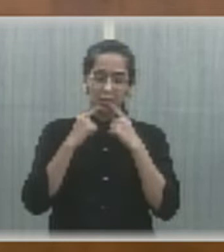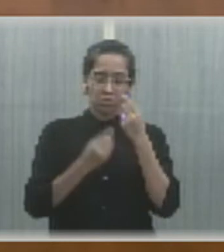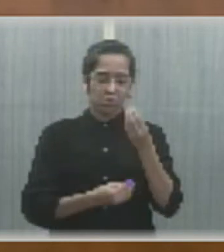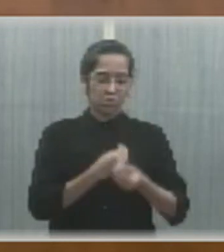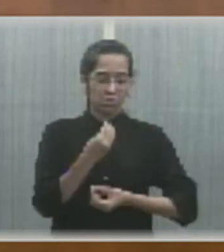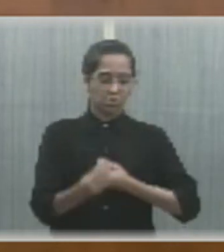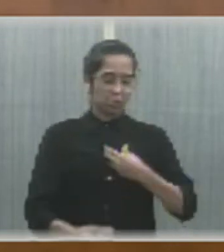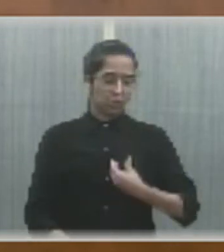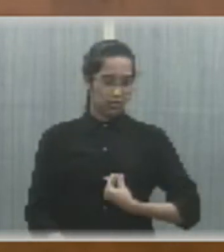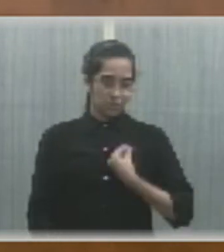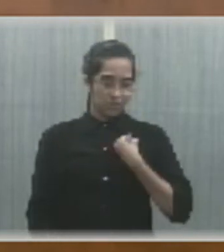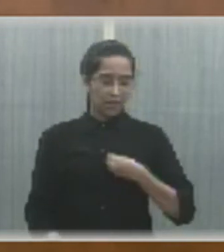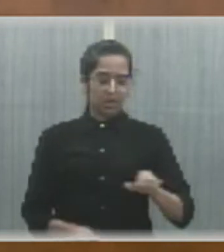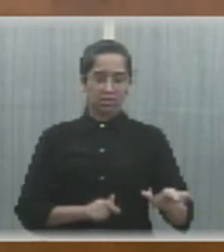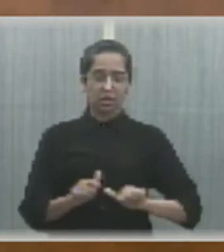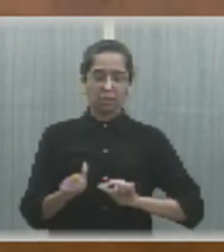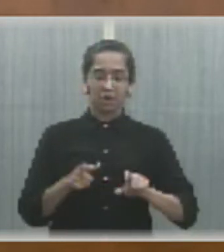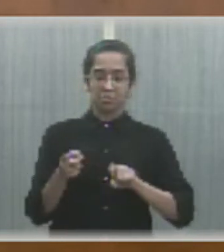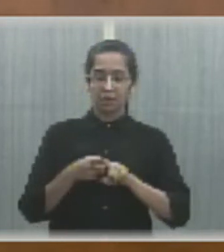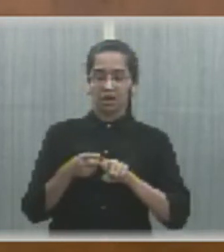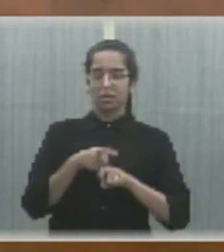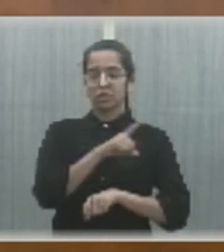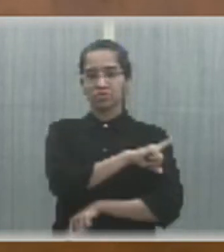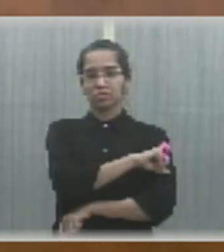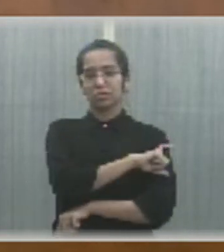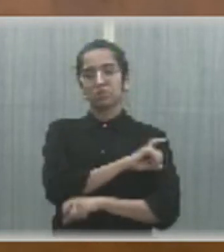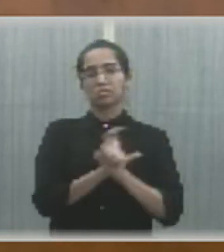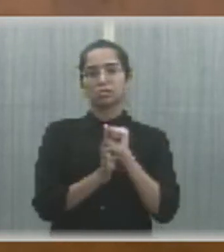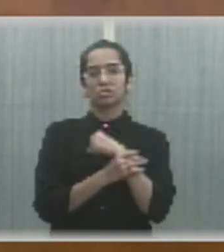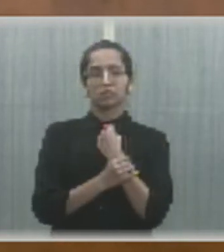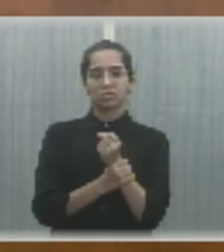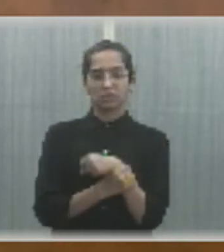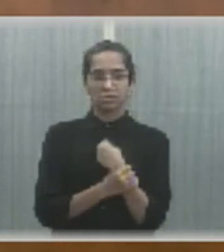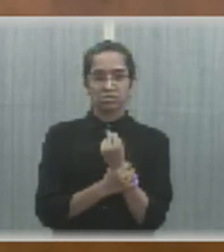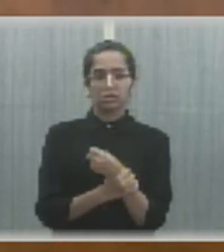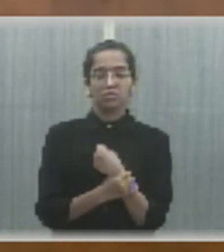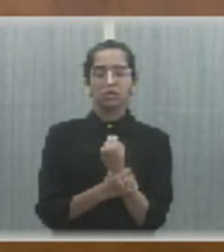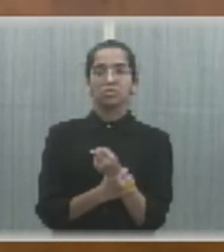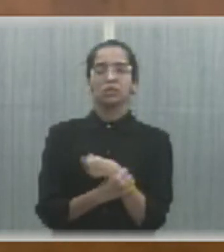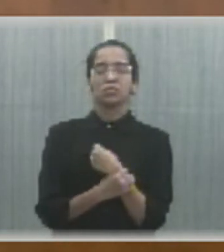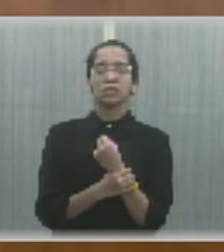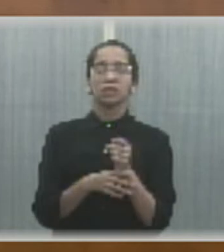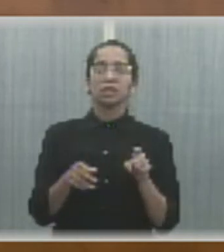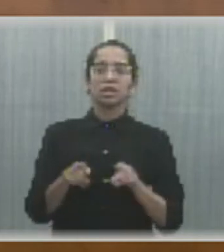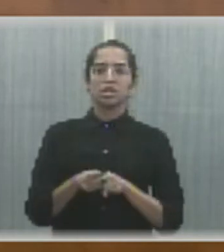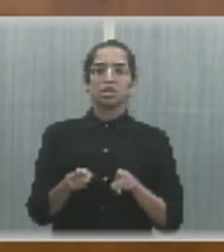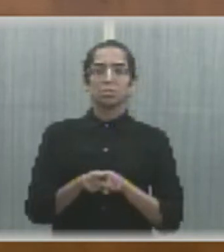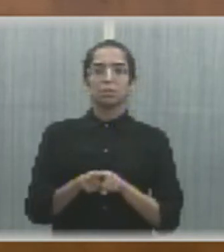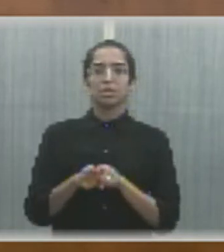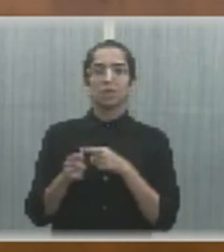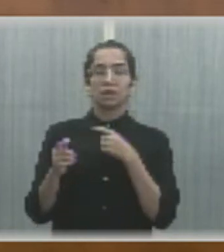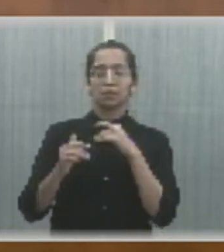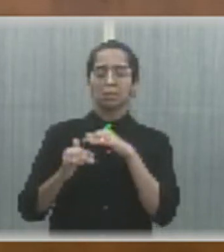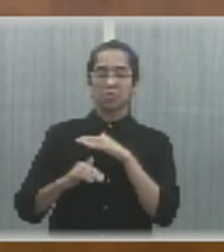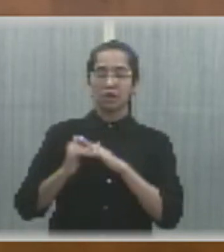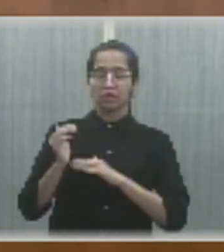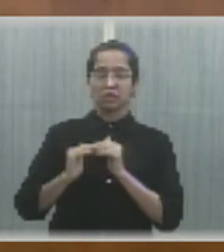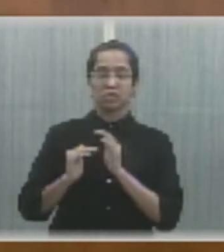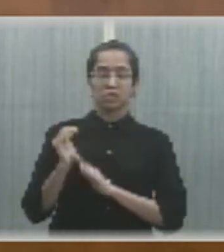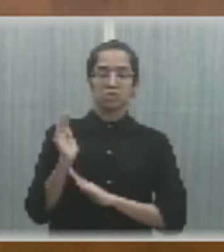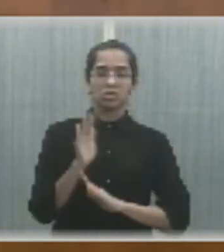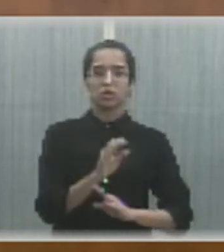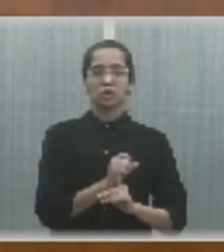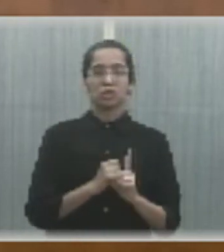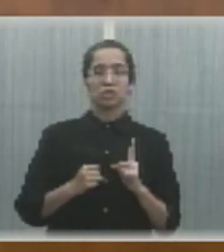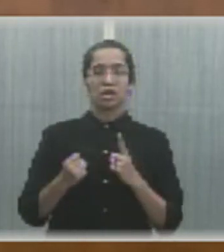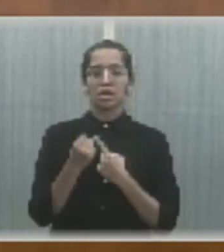dos fisioterapeutas, dos técnicos de enfermagem, dos assistentes sociais, de